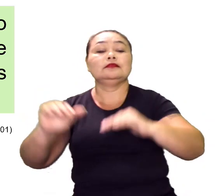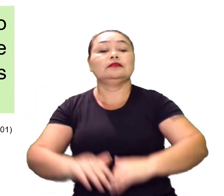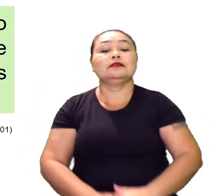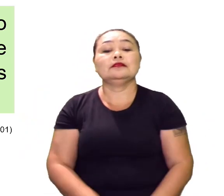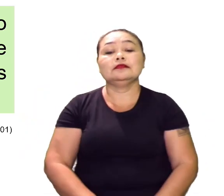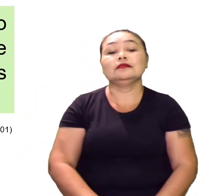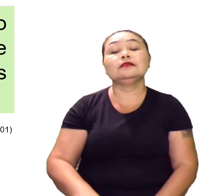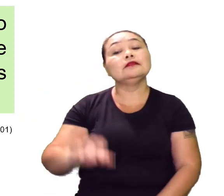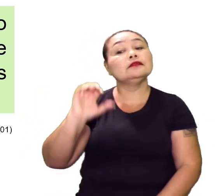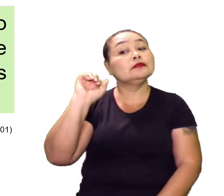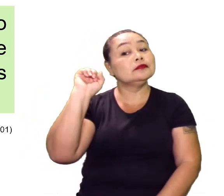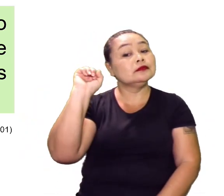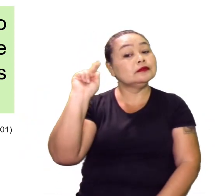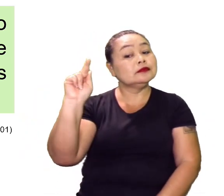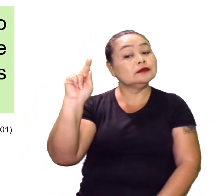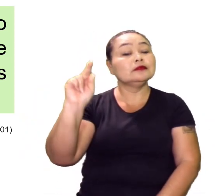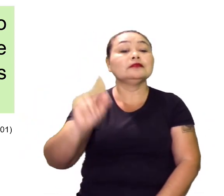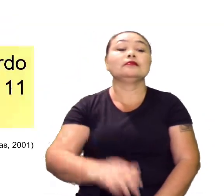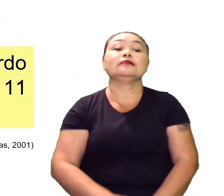baixas, ok?